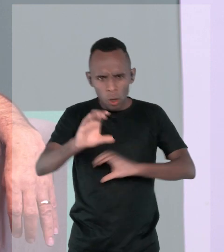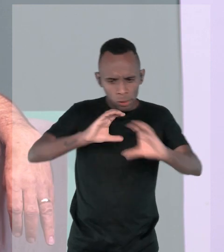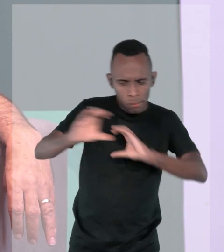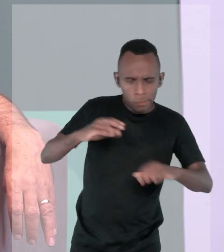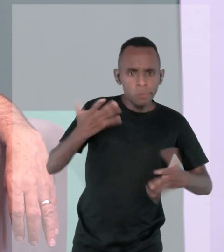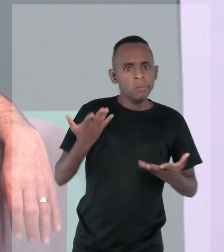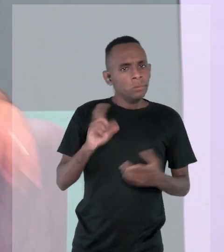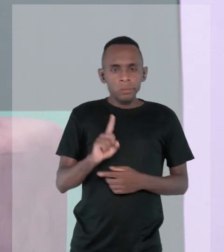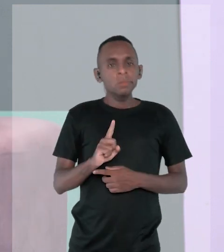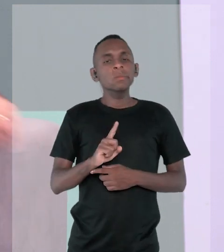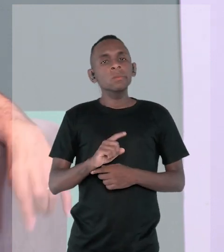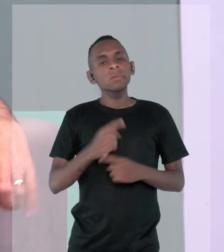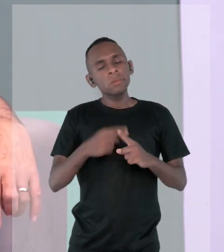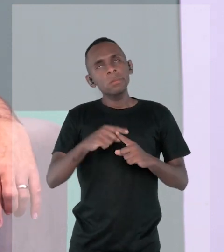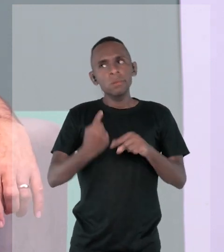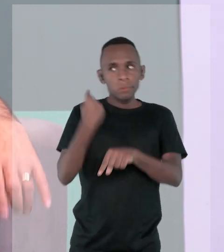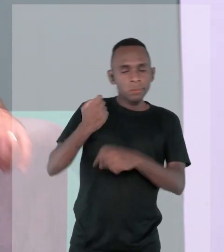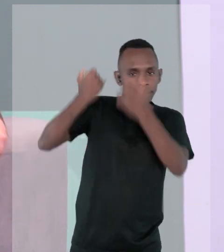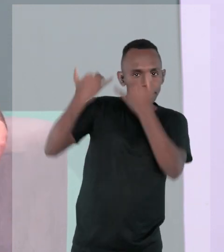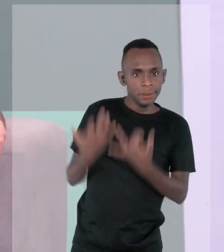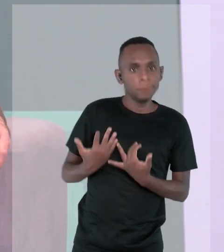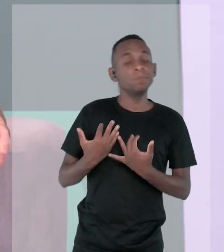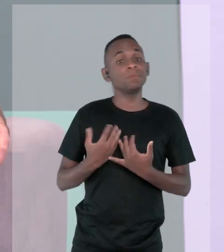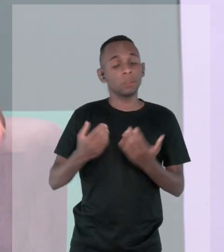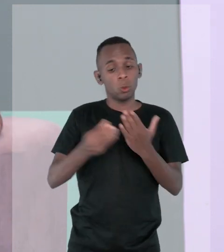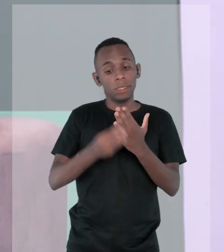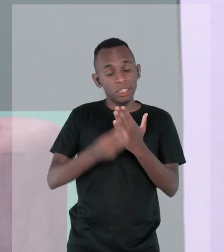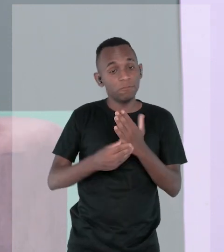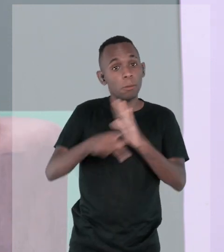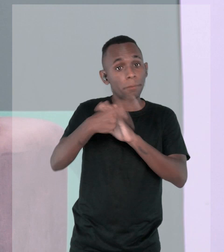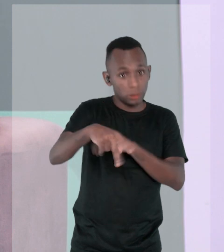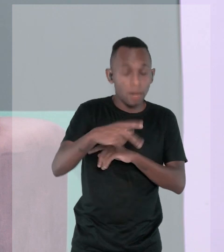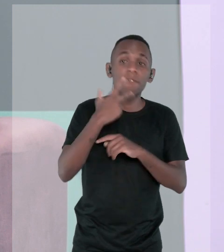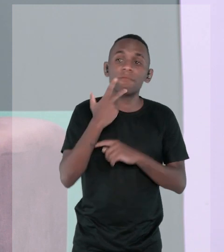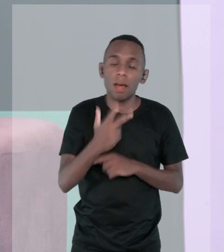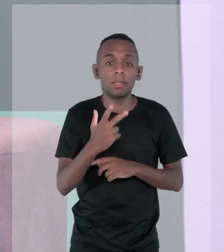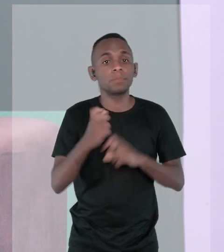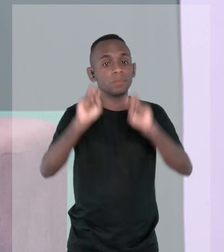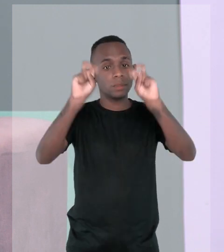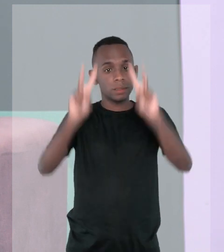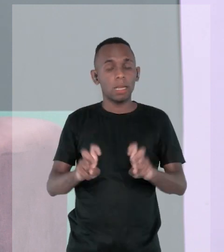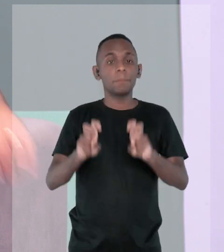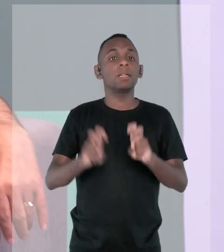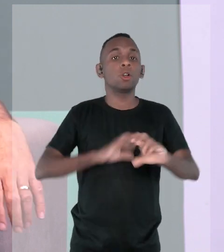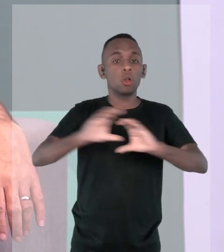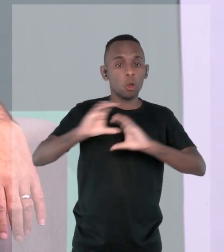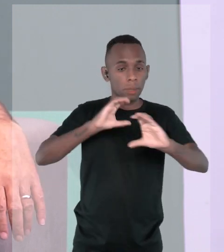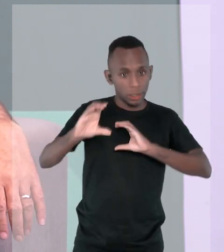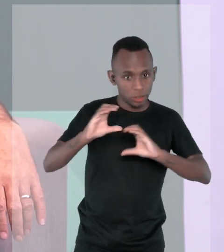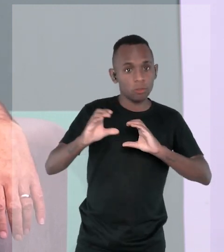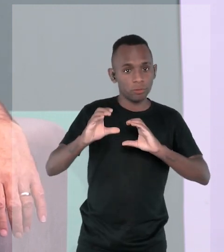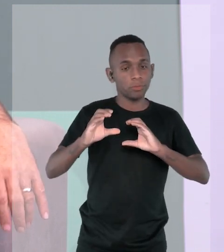comunicação corporativa, porque, como eu disse ele mais cedo, o livro dele, ao falar sobre